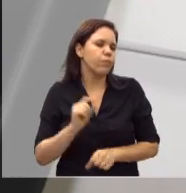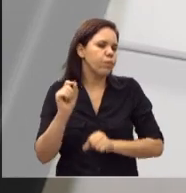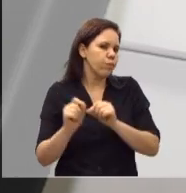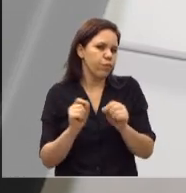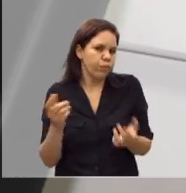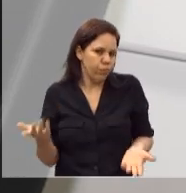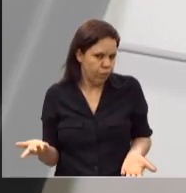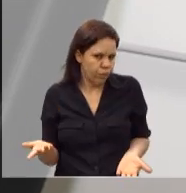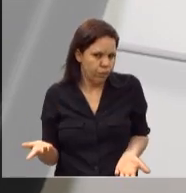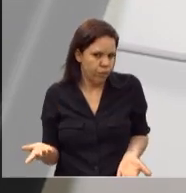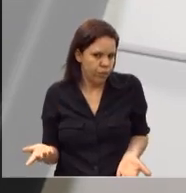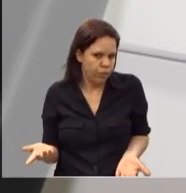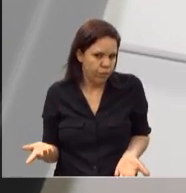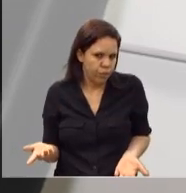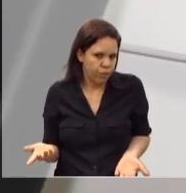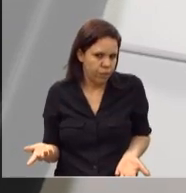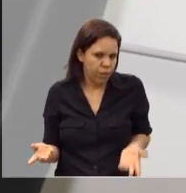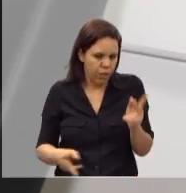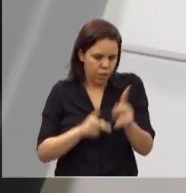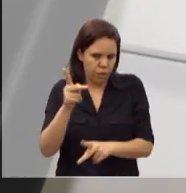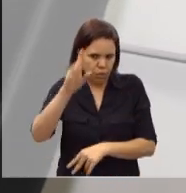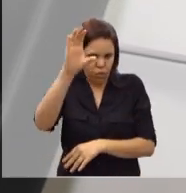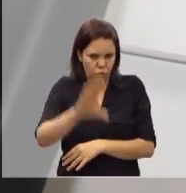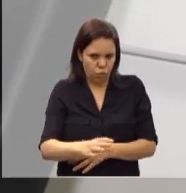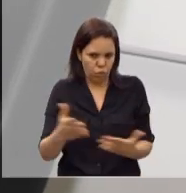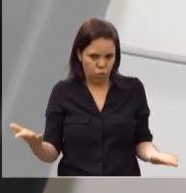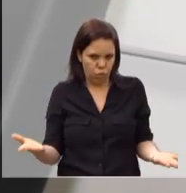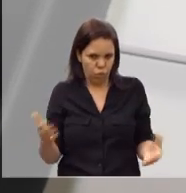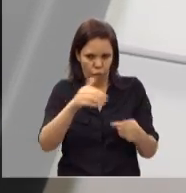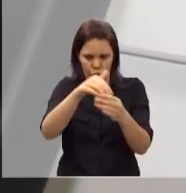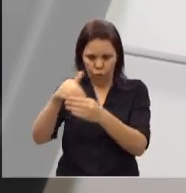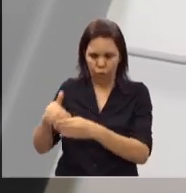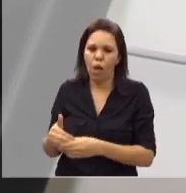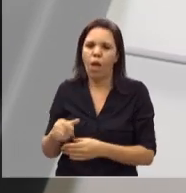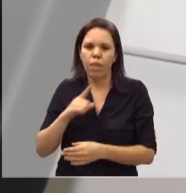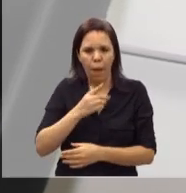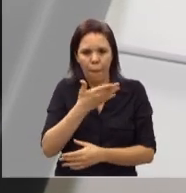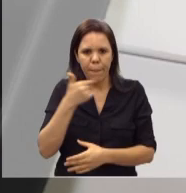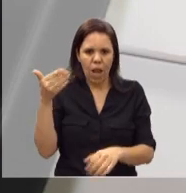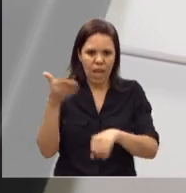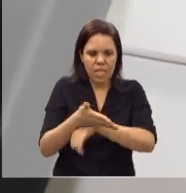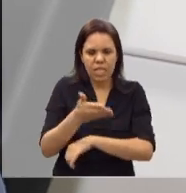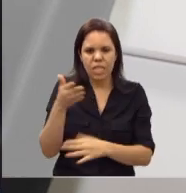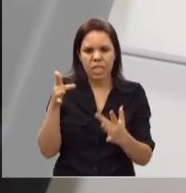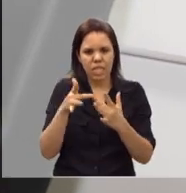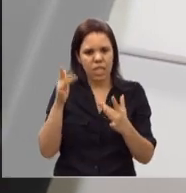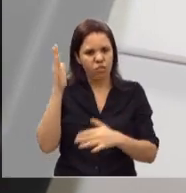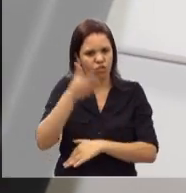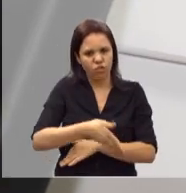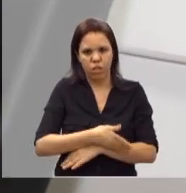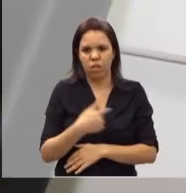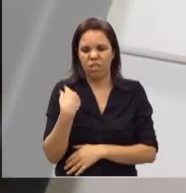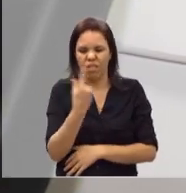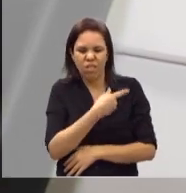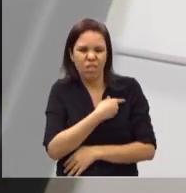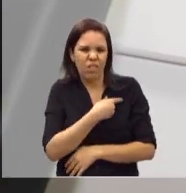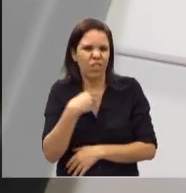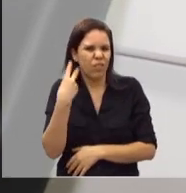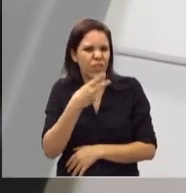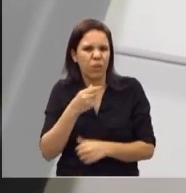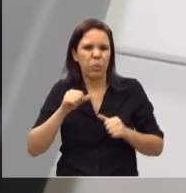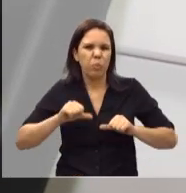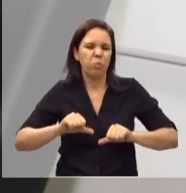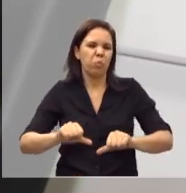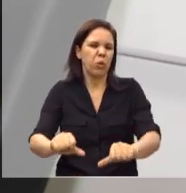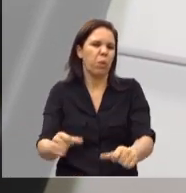significou? Para o eleitor, no geral, uma melhora. Ele tem um acesso direto. Para nós, é pior. Por